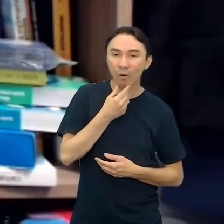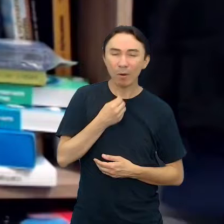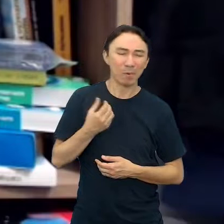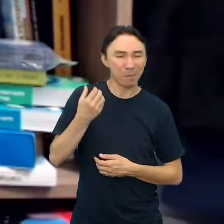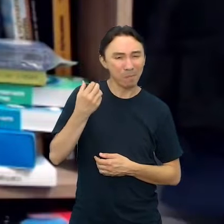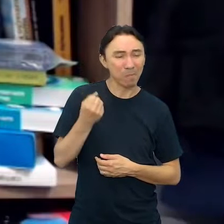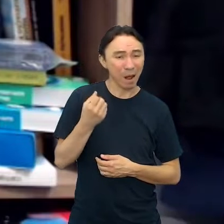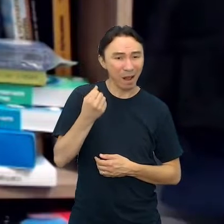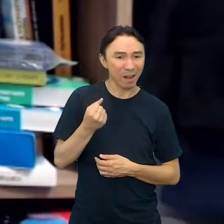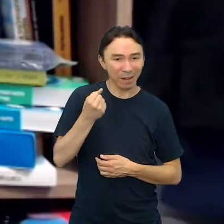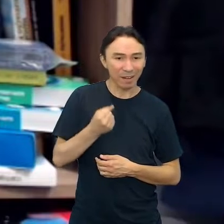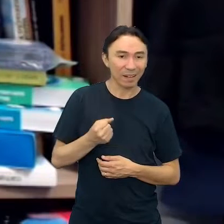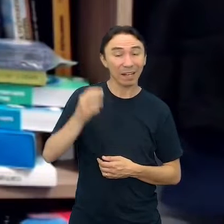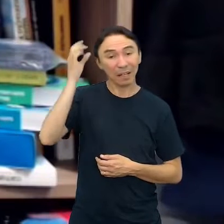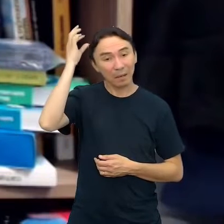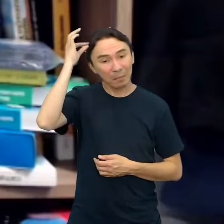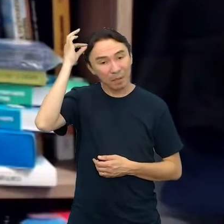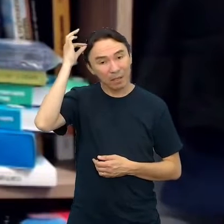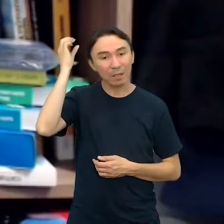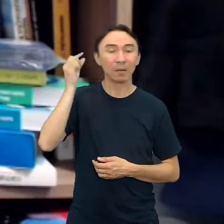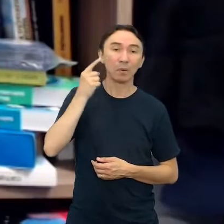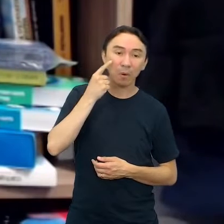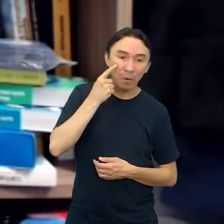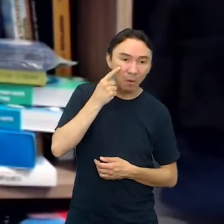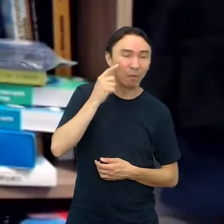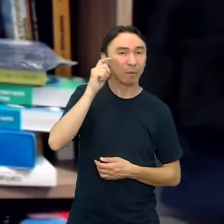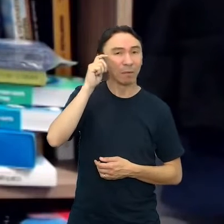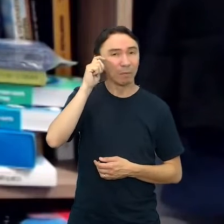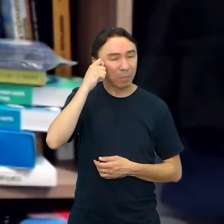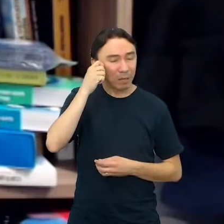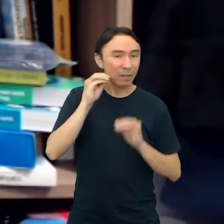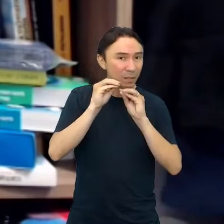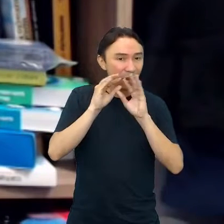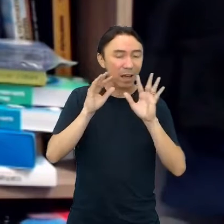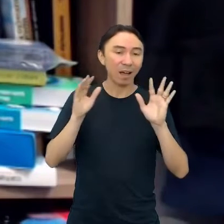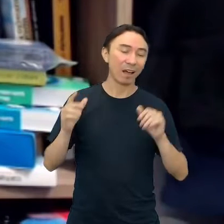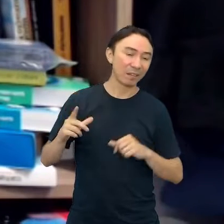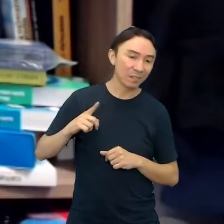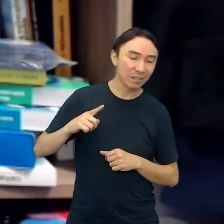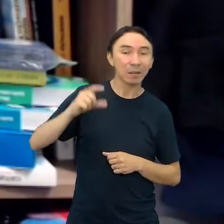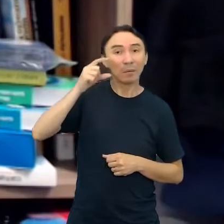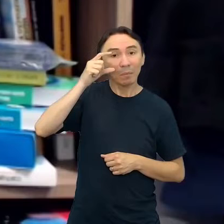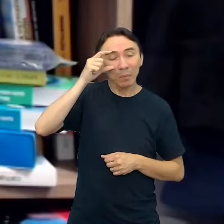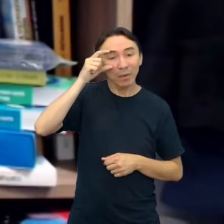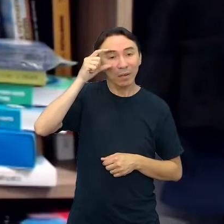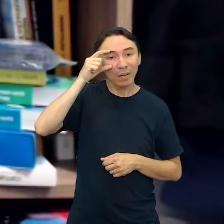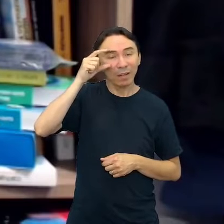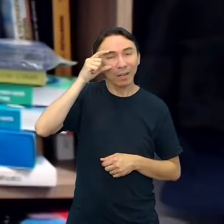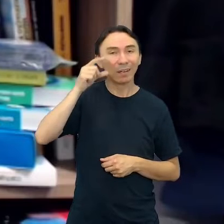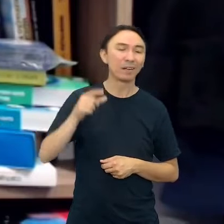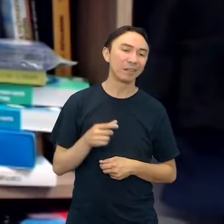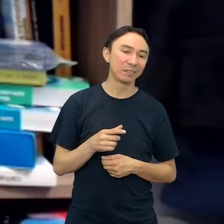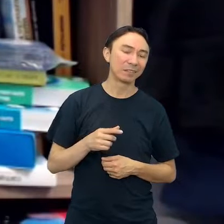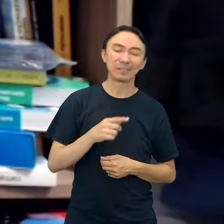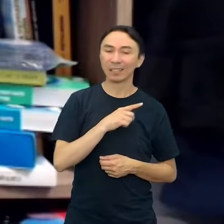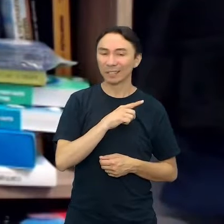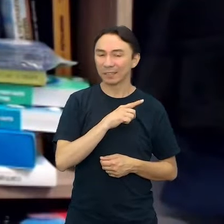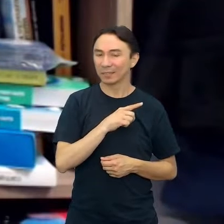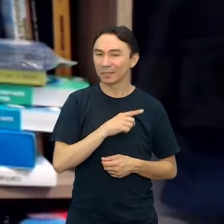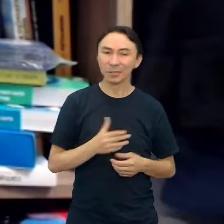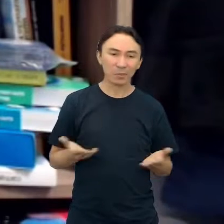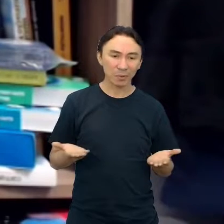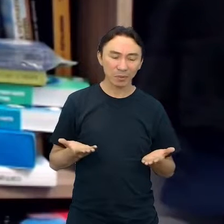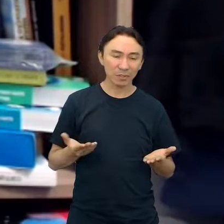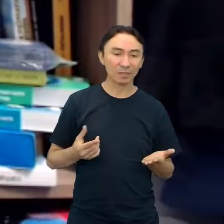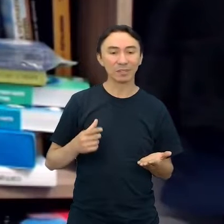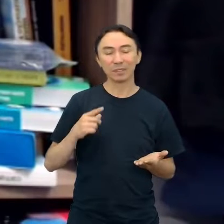branquinho, cabelos e olhos castanhos claros, uso óculos. Hoje eu estou com uma